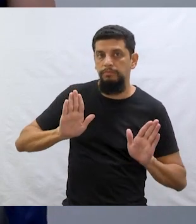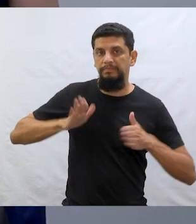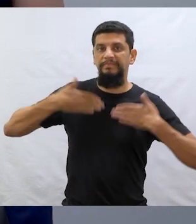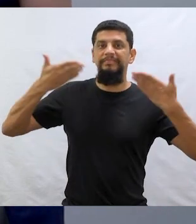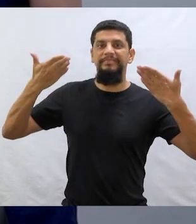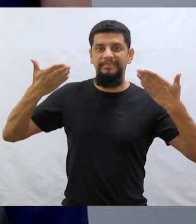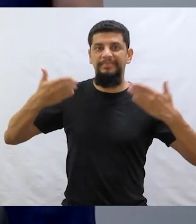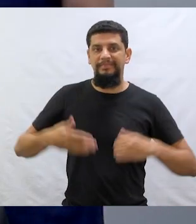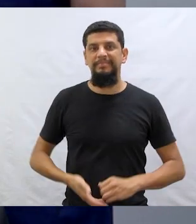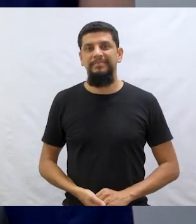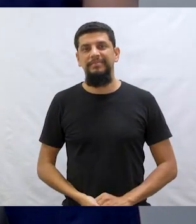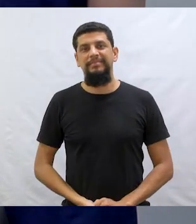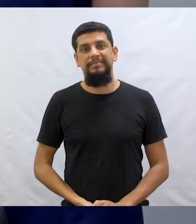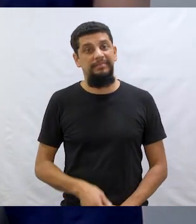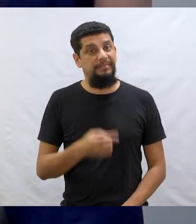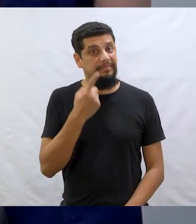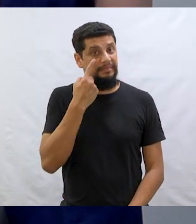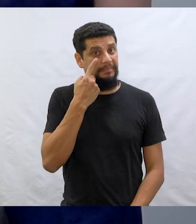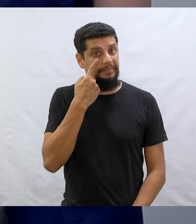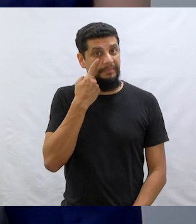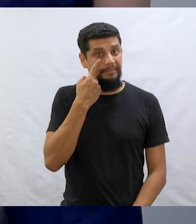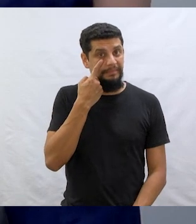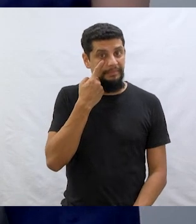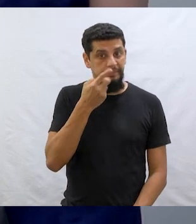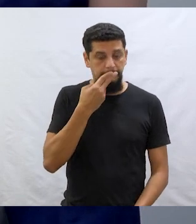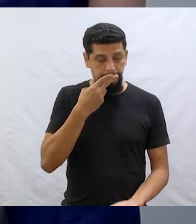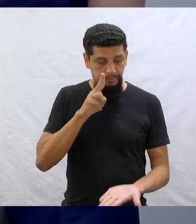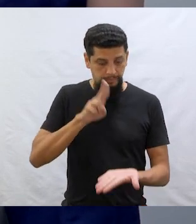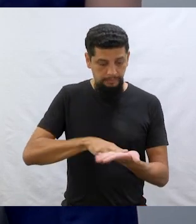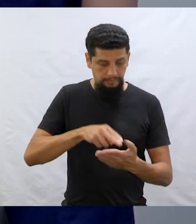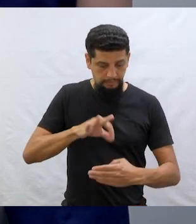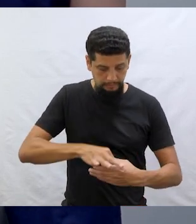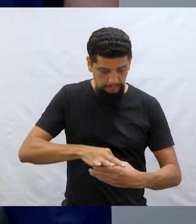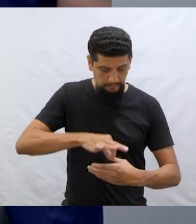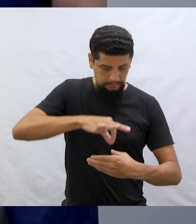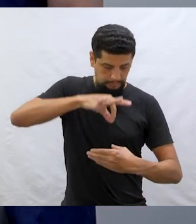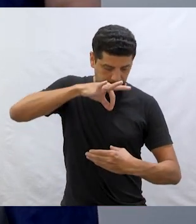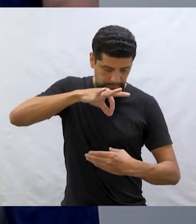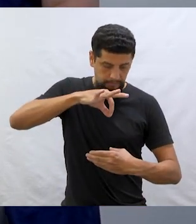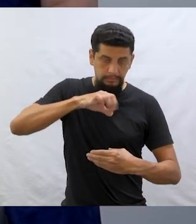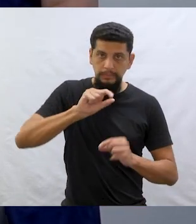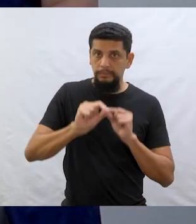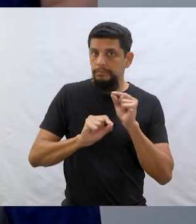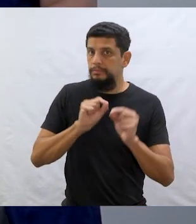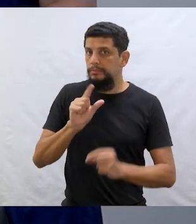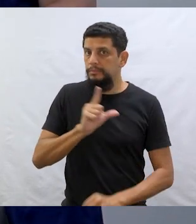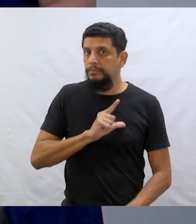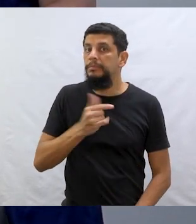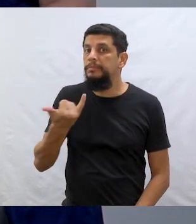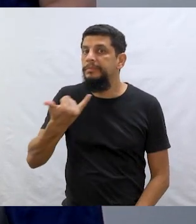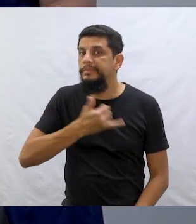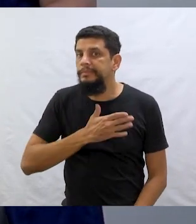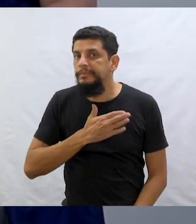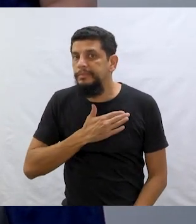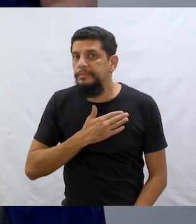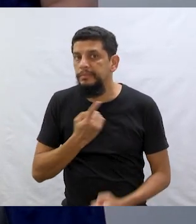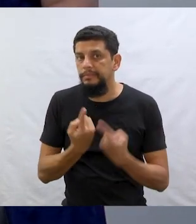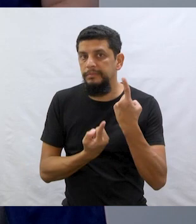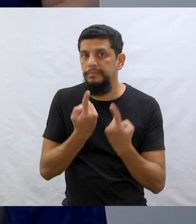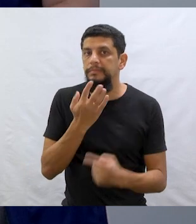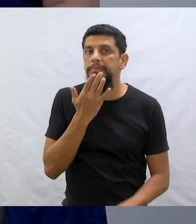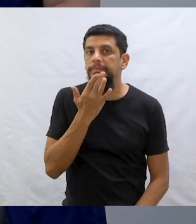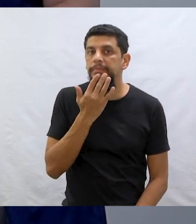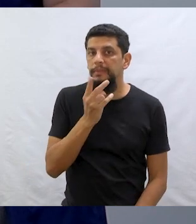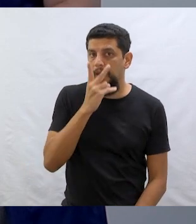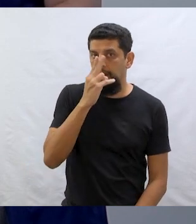Surpresa! Surpresa! Vamos abrir o envelope? Vamos lá! Que será? Falem aí, qual é a cor